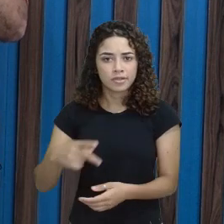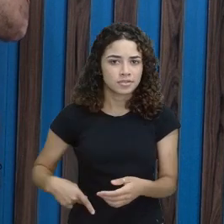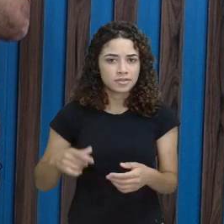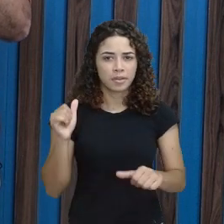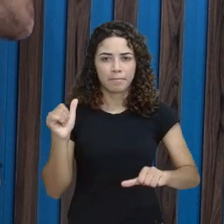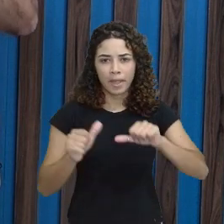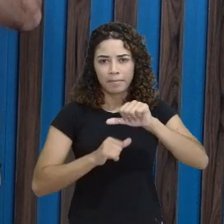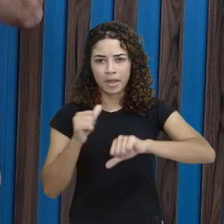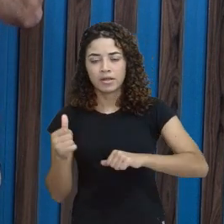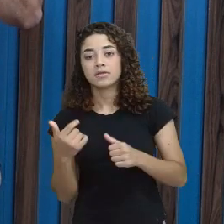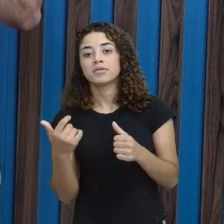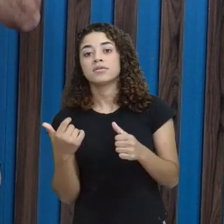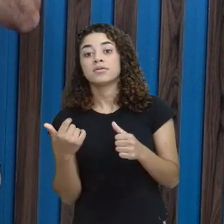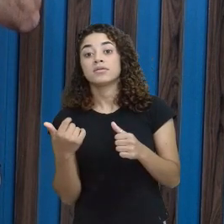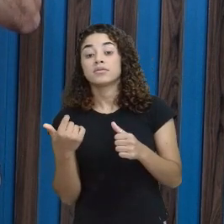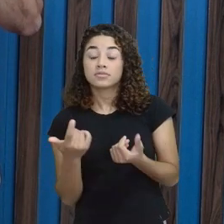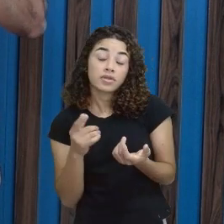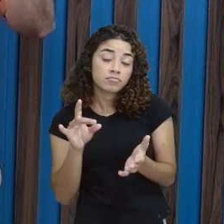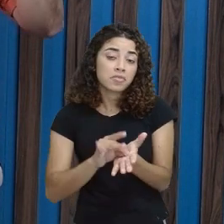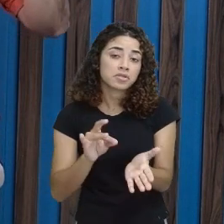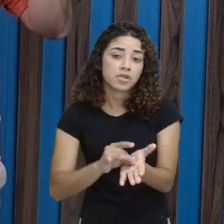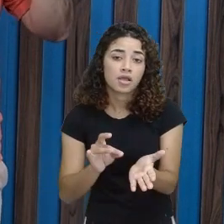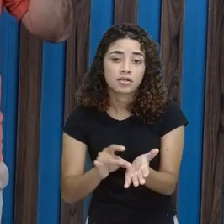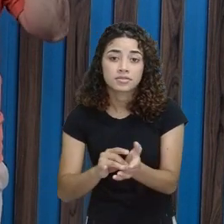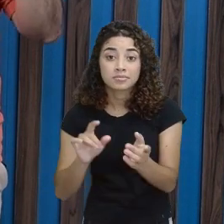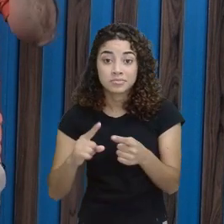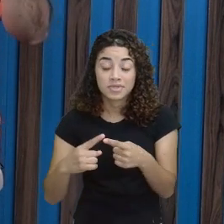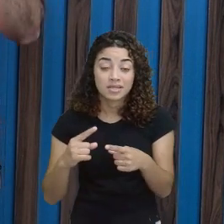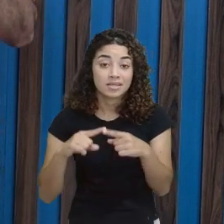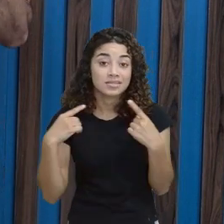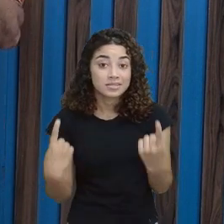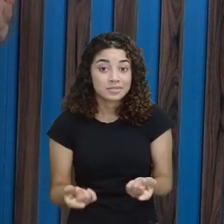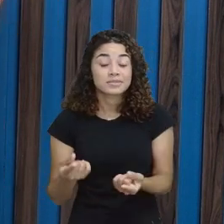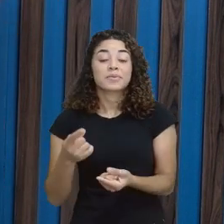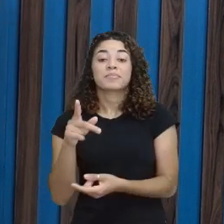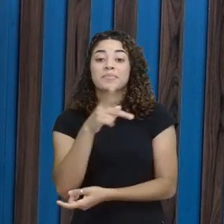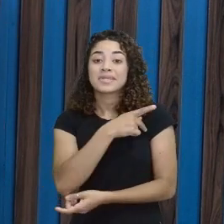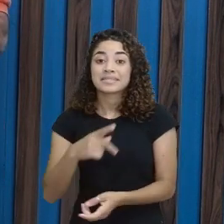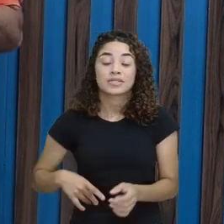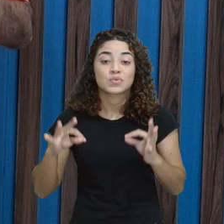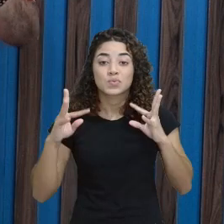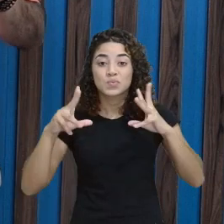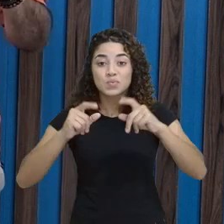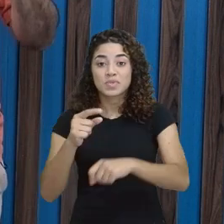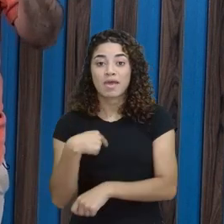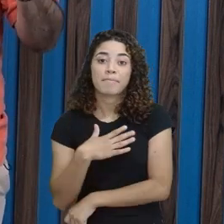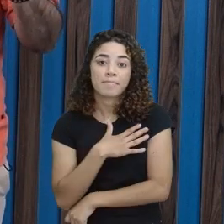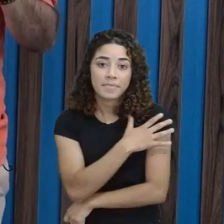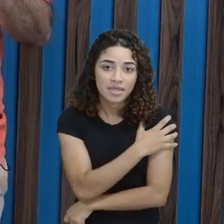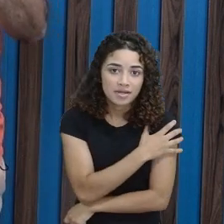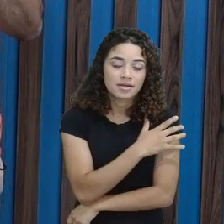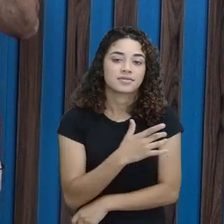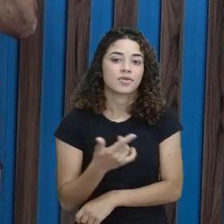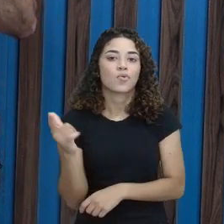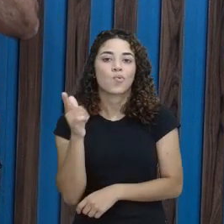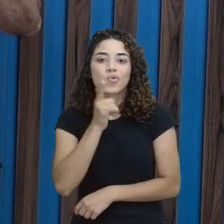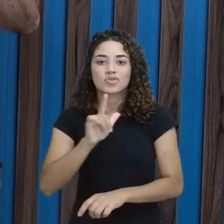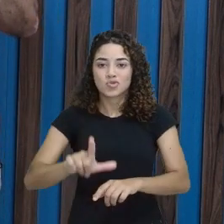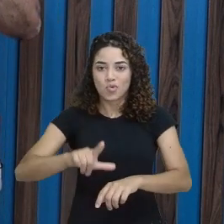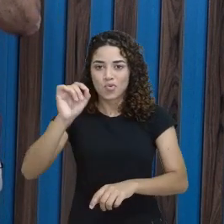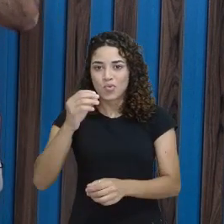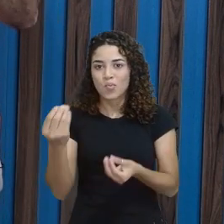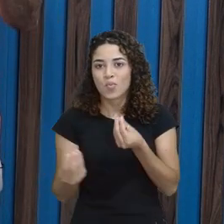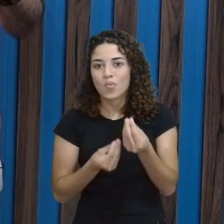Isso é verdade, mas esses presidentes foram todos presidentes militares eleitos de